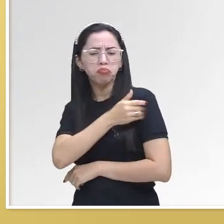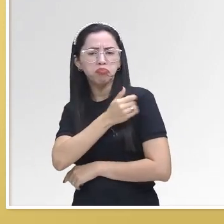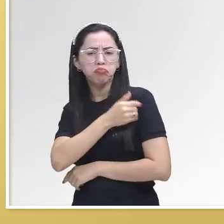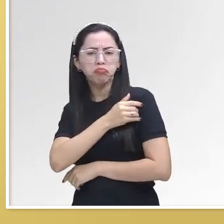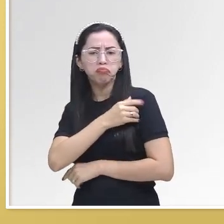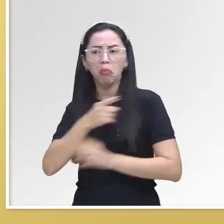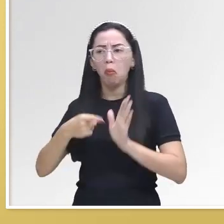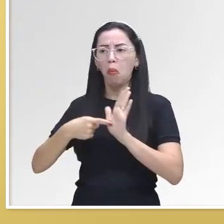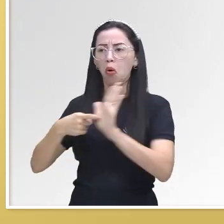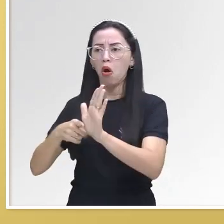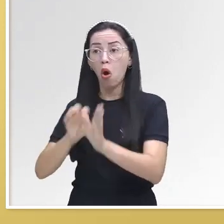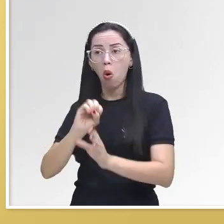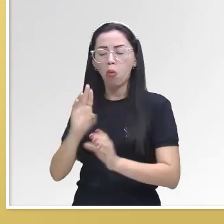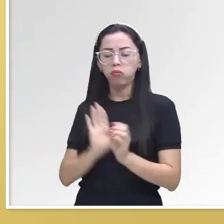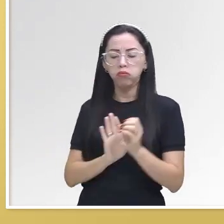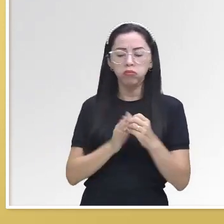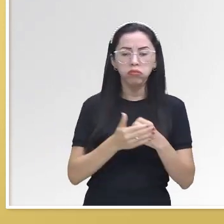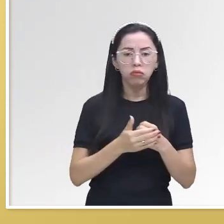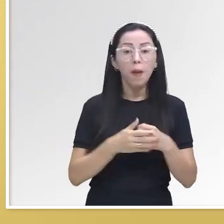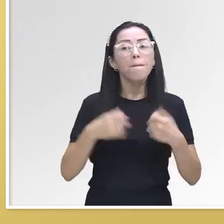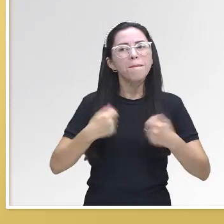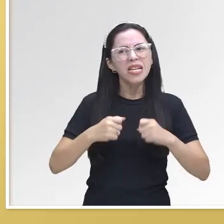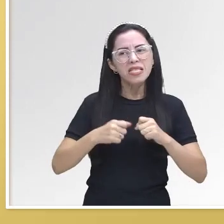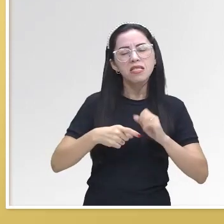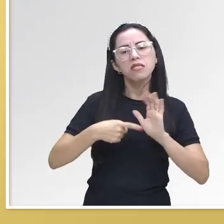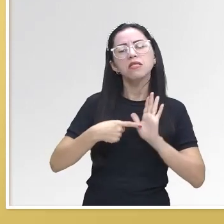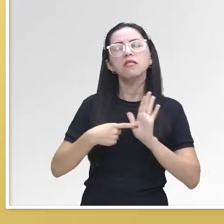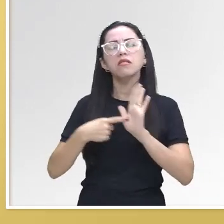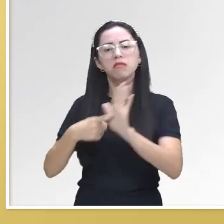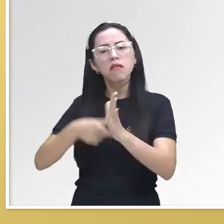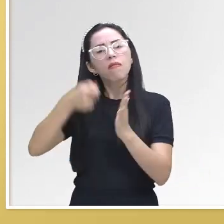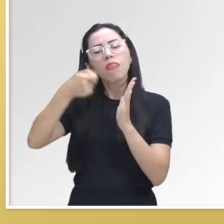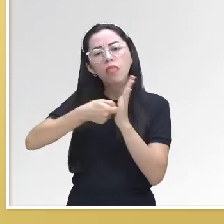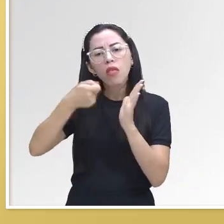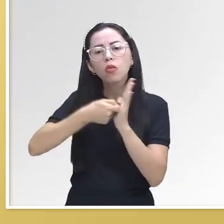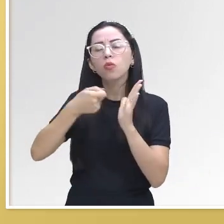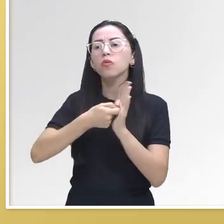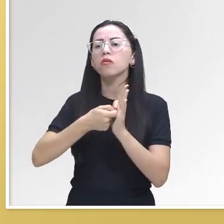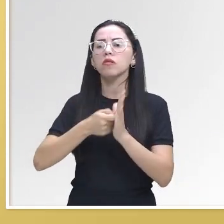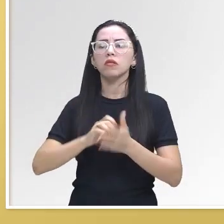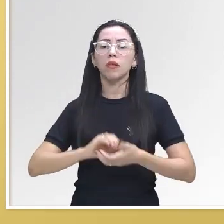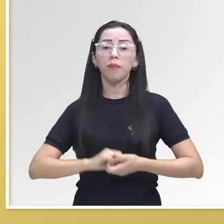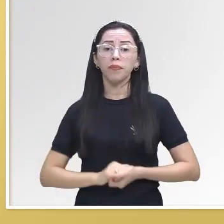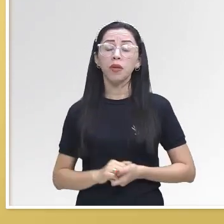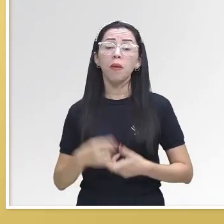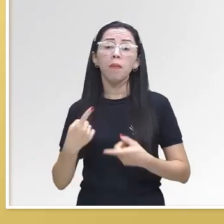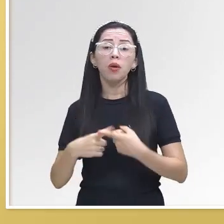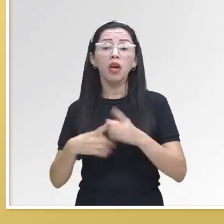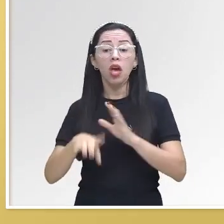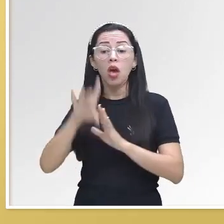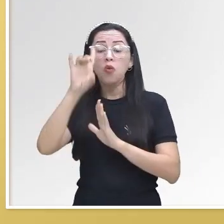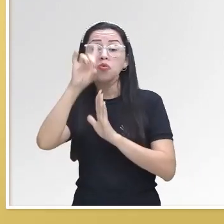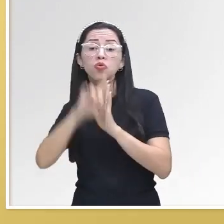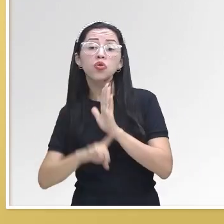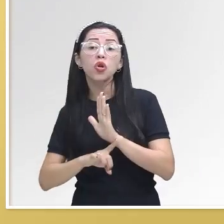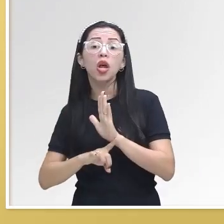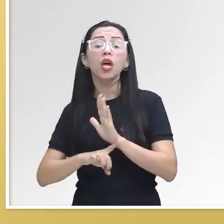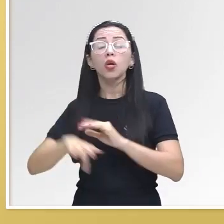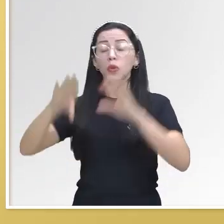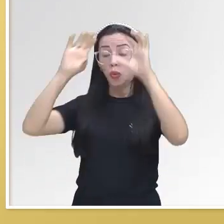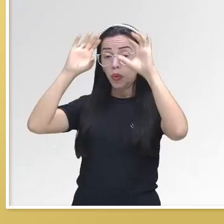evidentes, devem ser denunciadas. A denúncia não é apenas um direito dos cidadãos, é também um